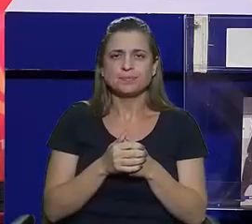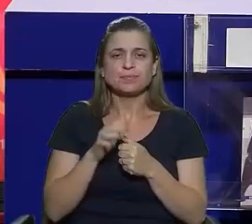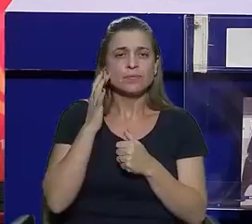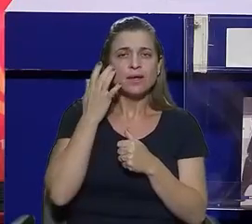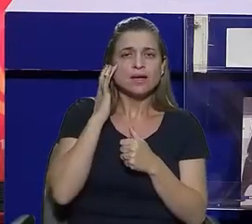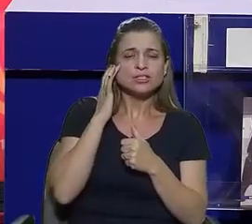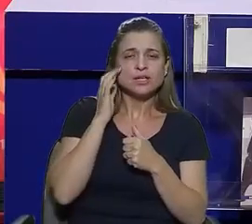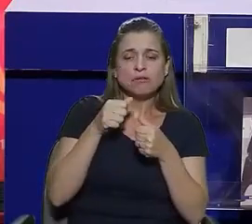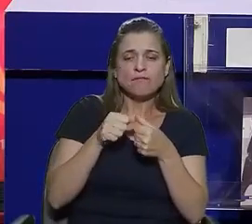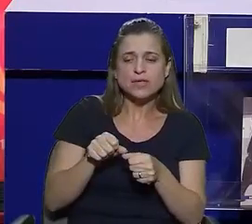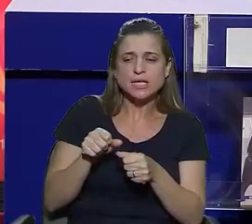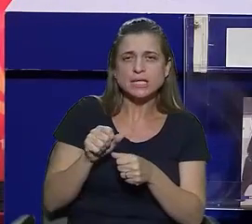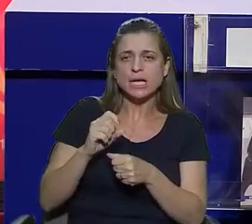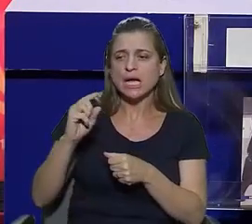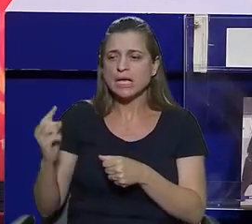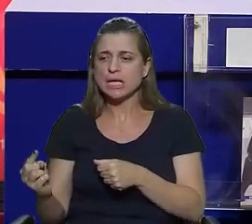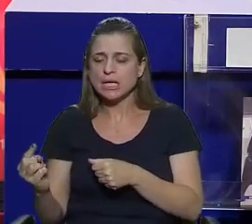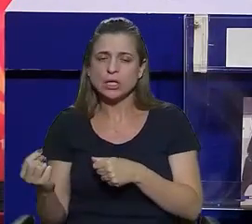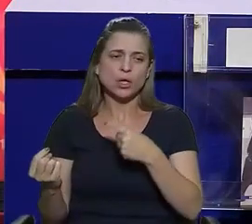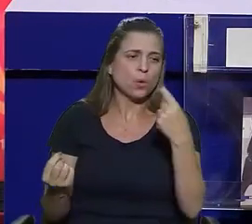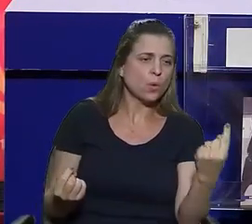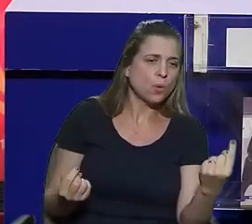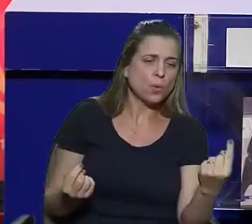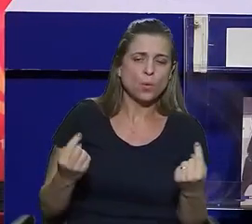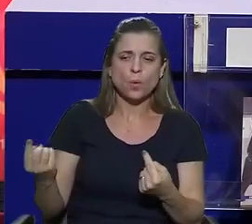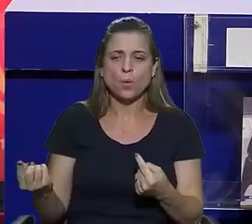outro, vou outro. Quando eu vejo, estou aqui em Araxá falando para vocês.